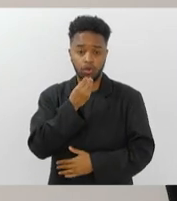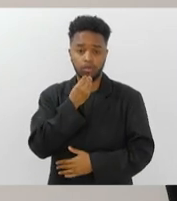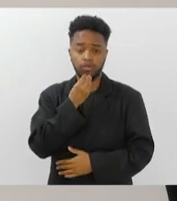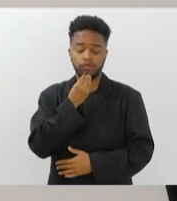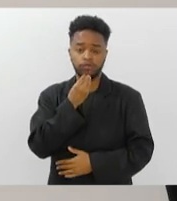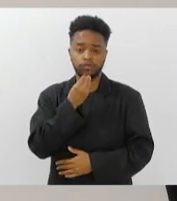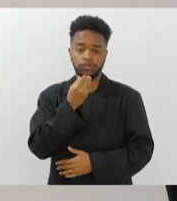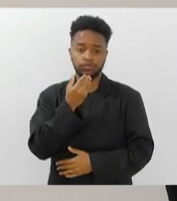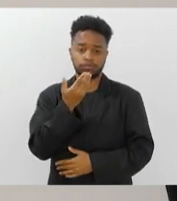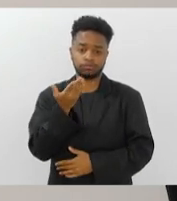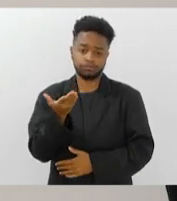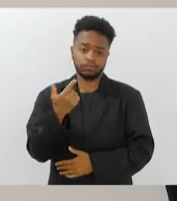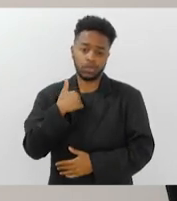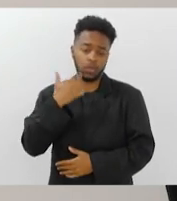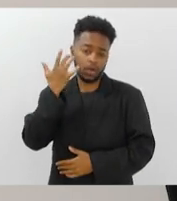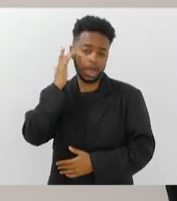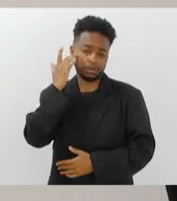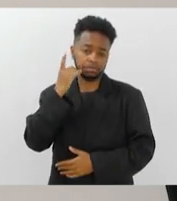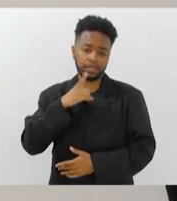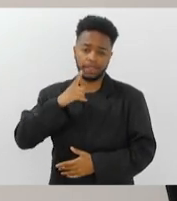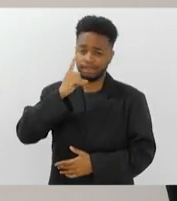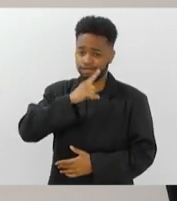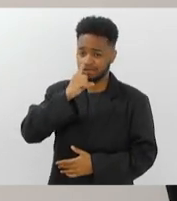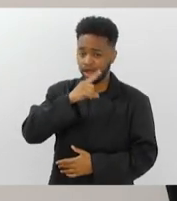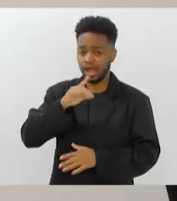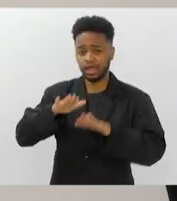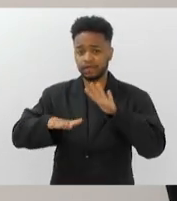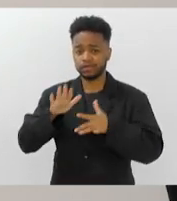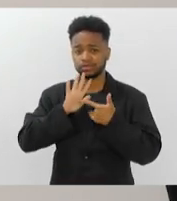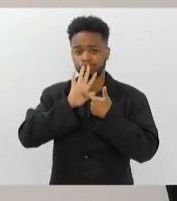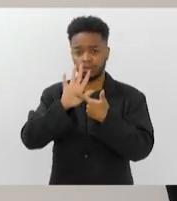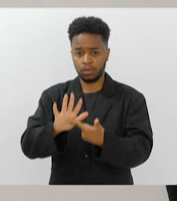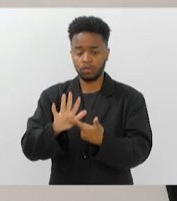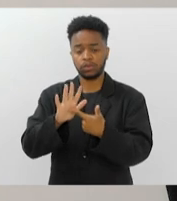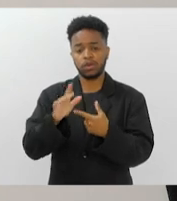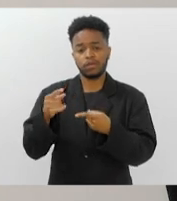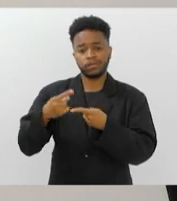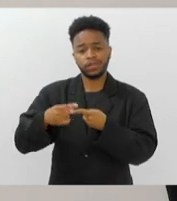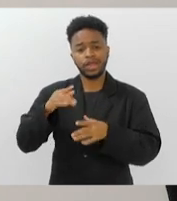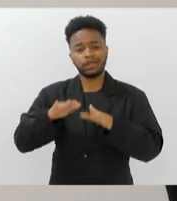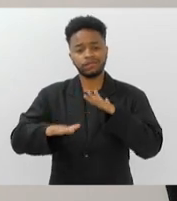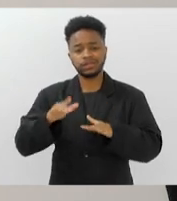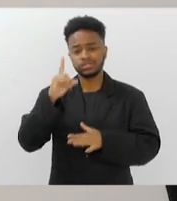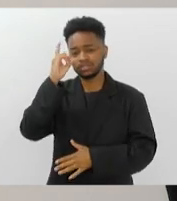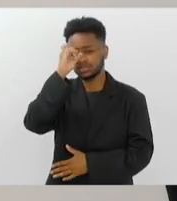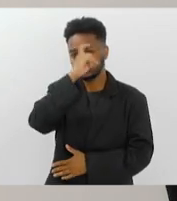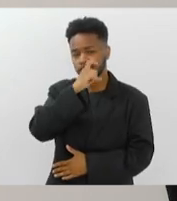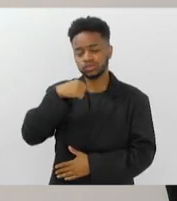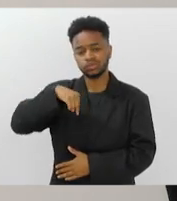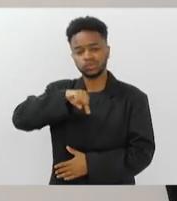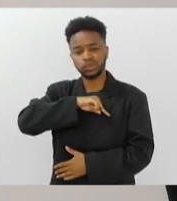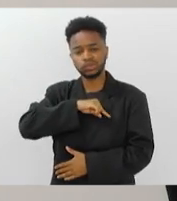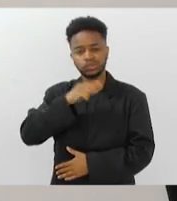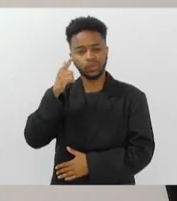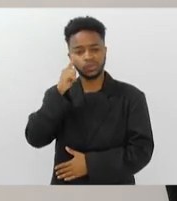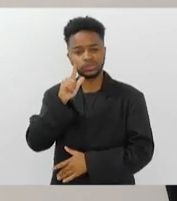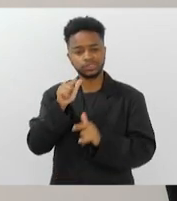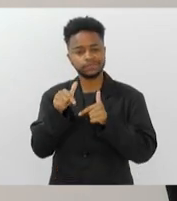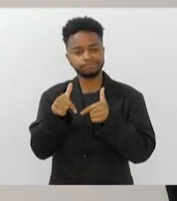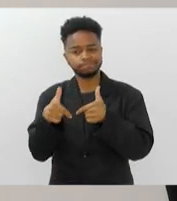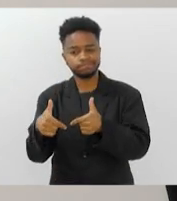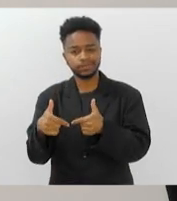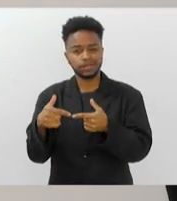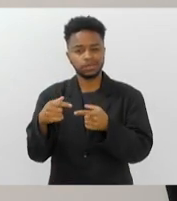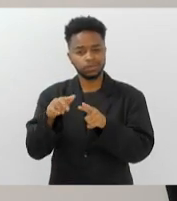eh as imperfeições às vezes aparecem nesses momentos em que é difícil a gente contornar situações como essas que